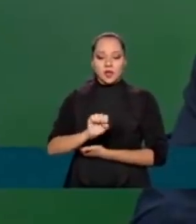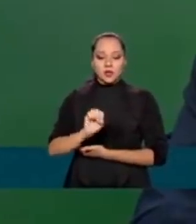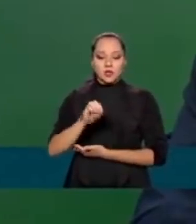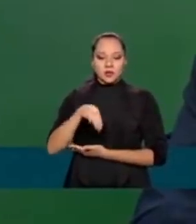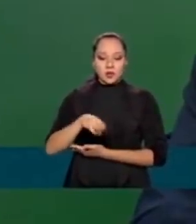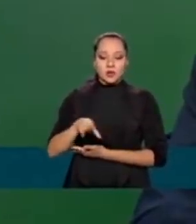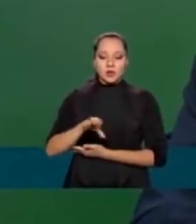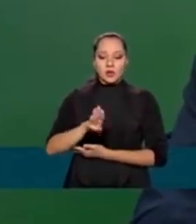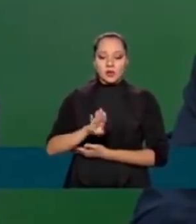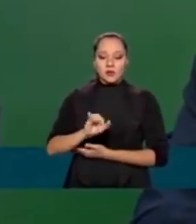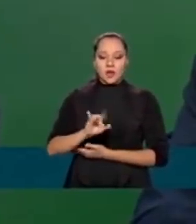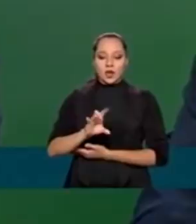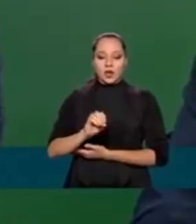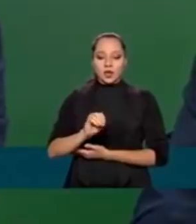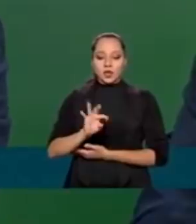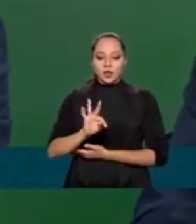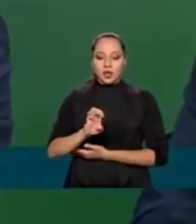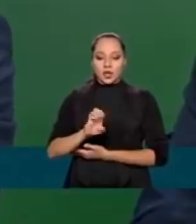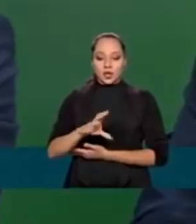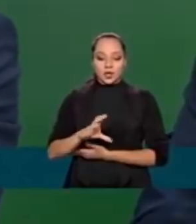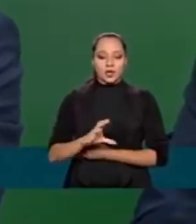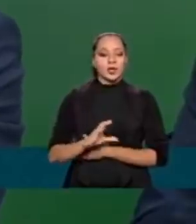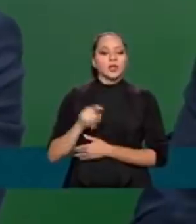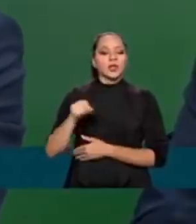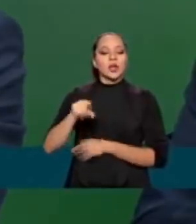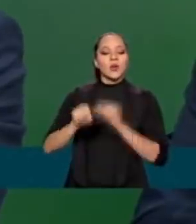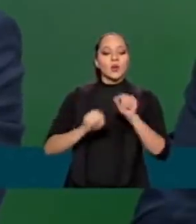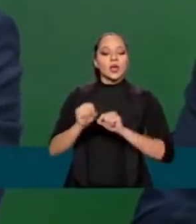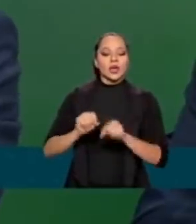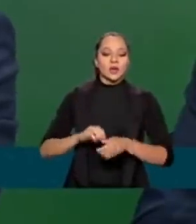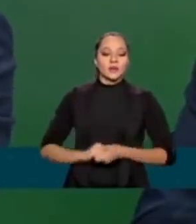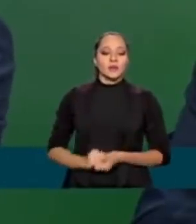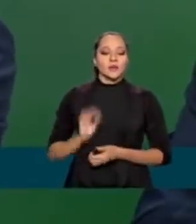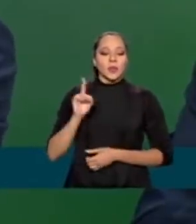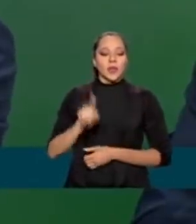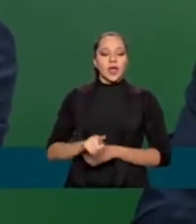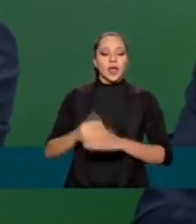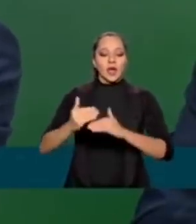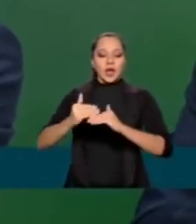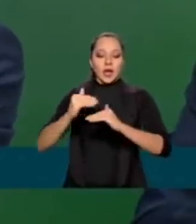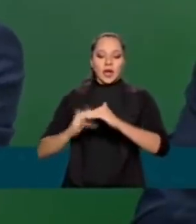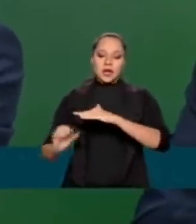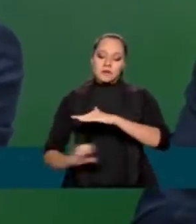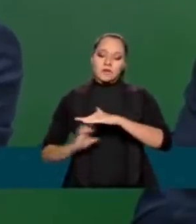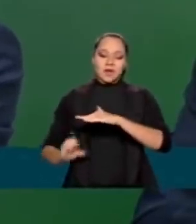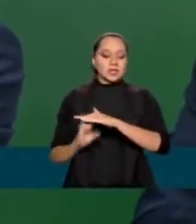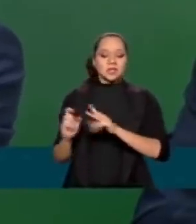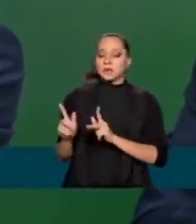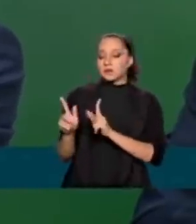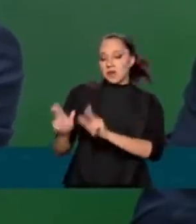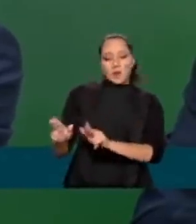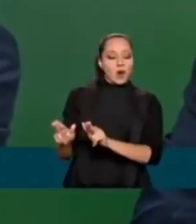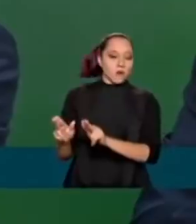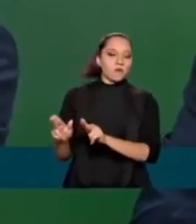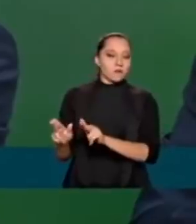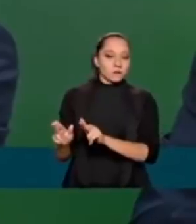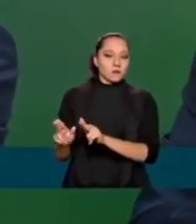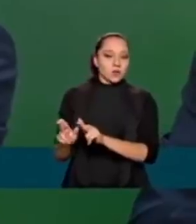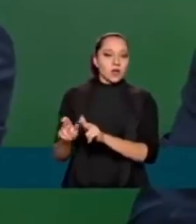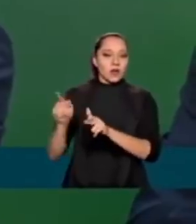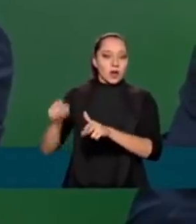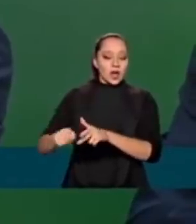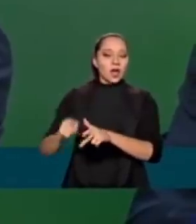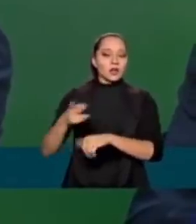Biotech. A Madison Biotech nada mais é do que a subsidiária da Barak Biotech,